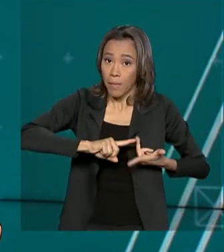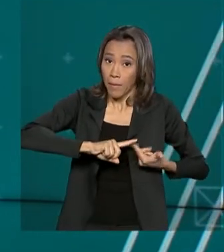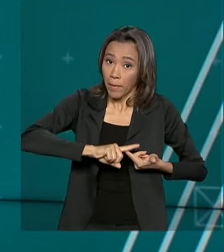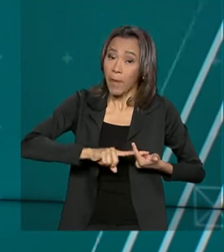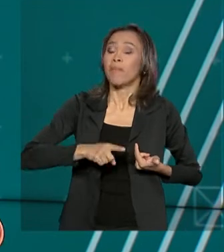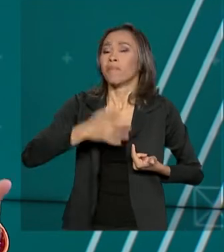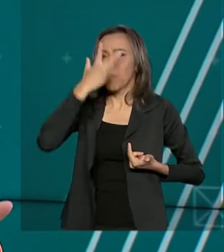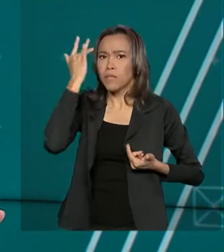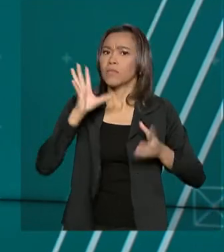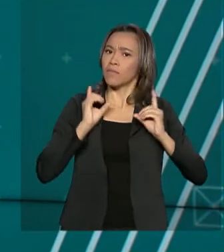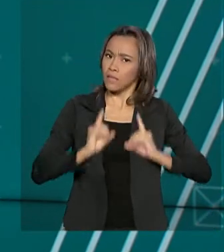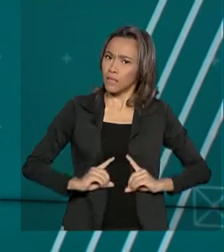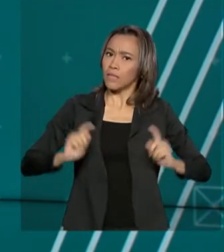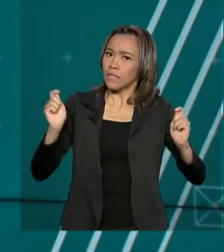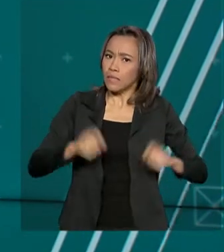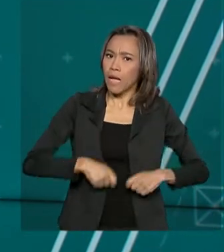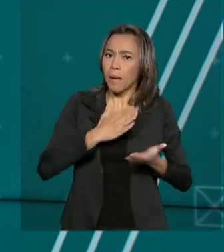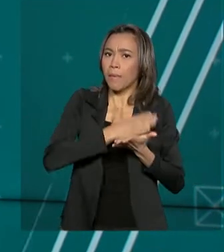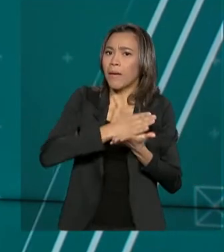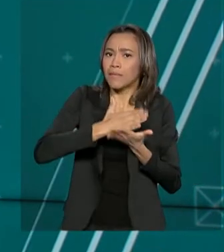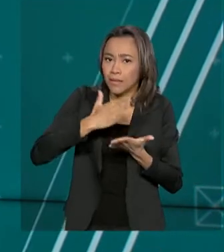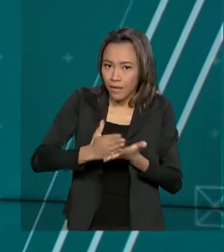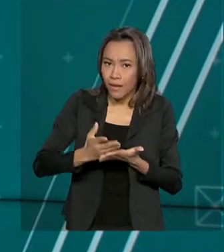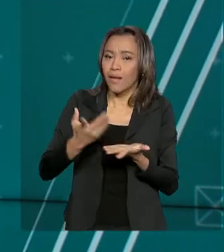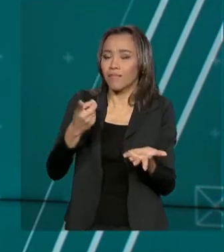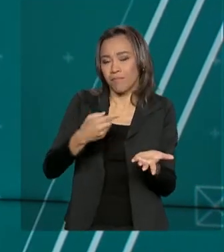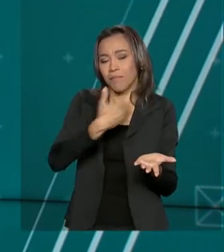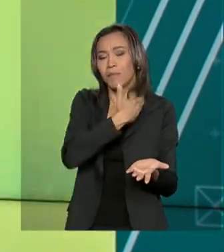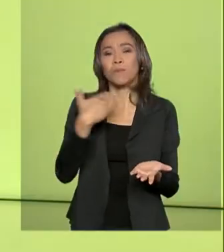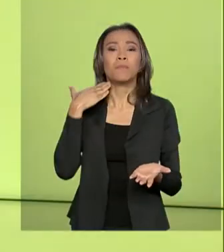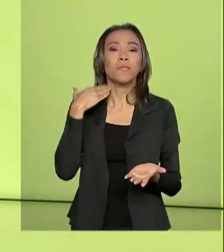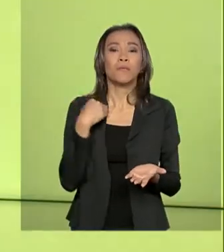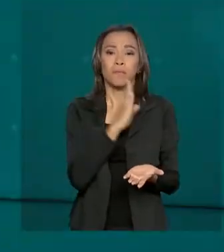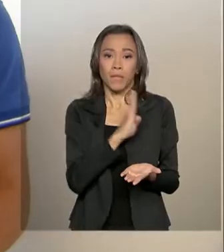financiados pelo Banco do Brasil, com juros abaixo do mercado.